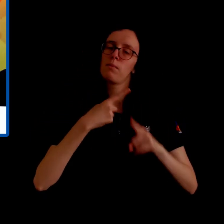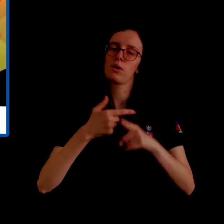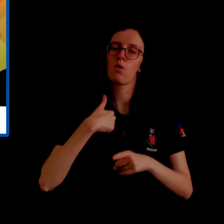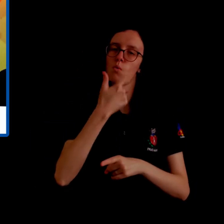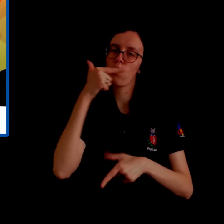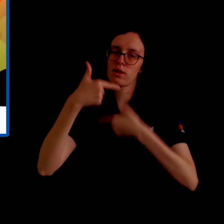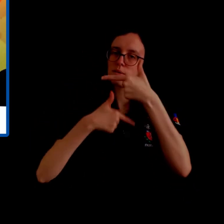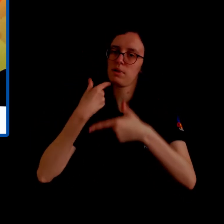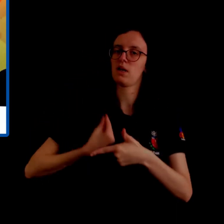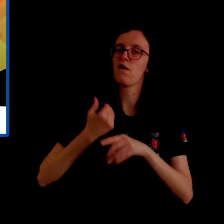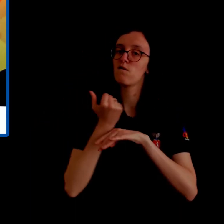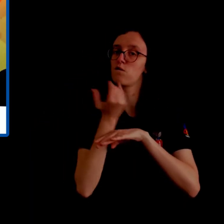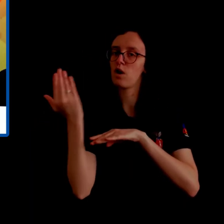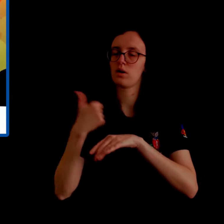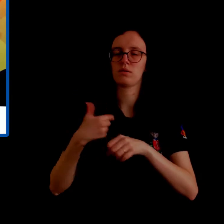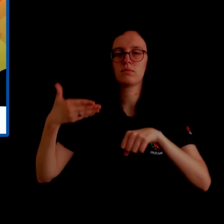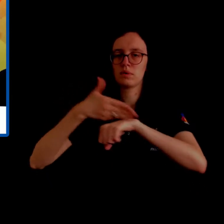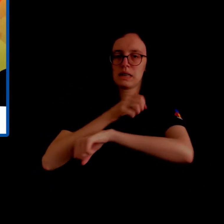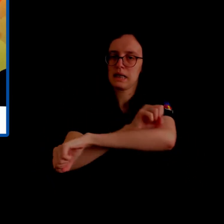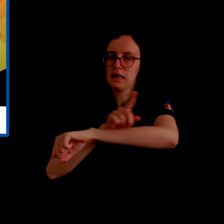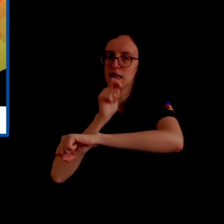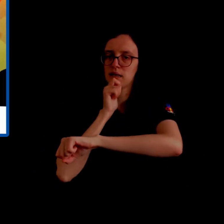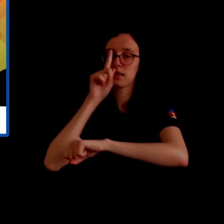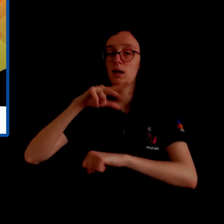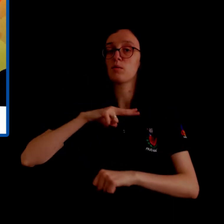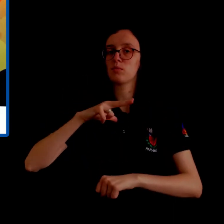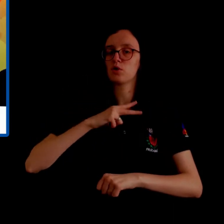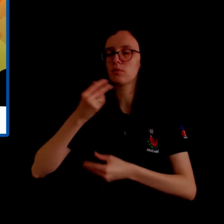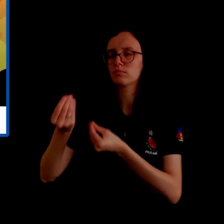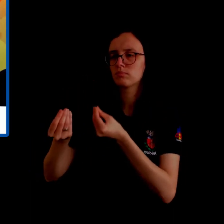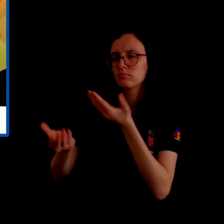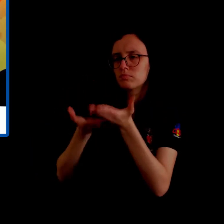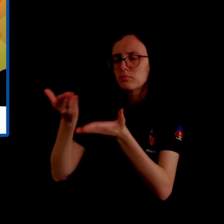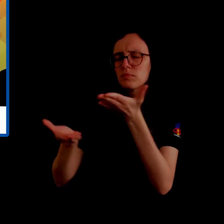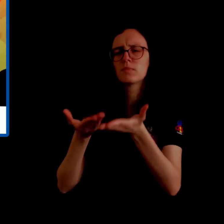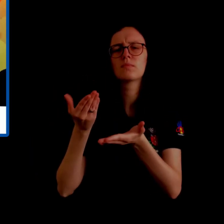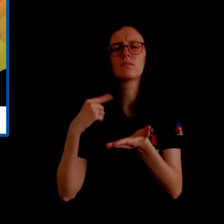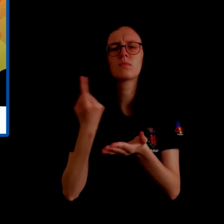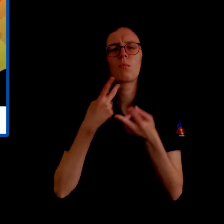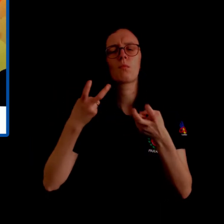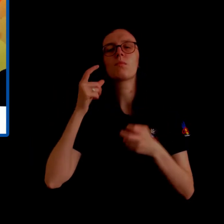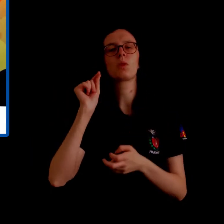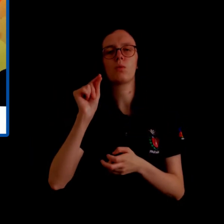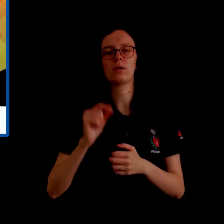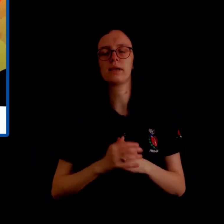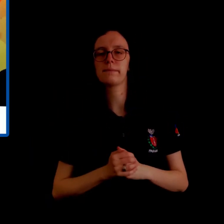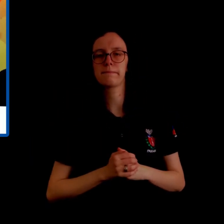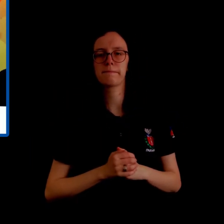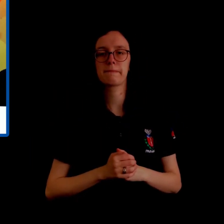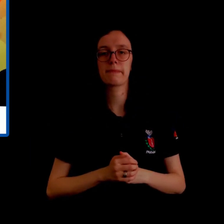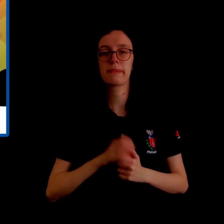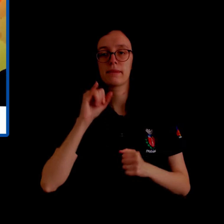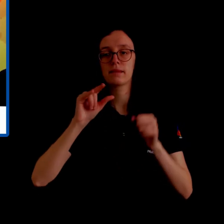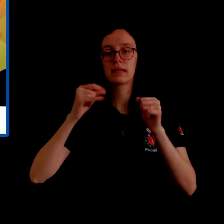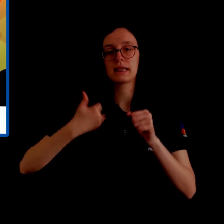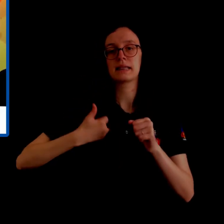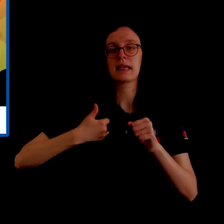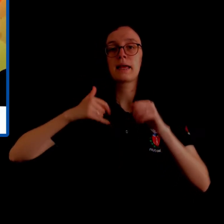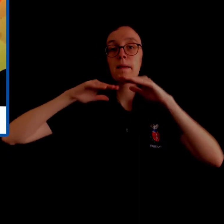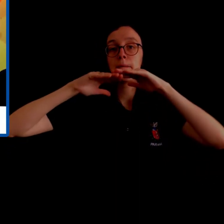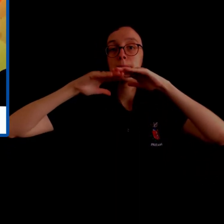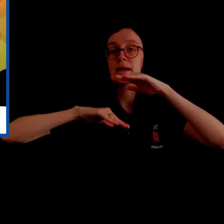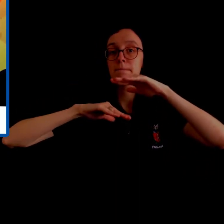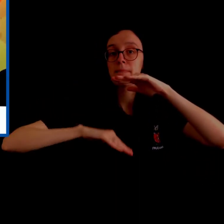atividades quando eu não estava na sede. E o que nós percebemos? Que quanto menor a faixa etária do nosso